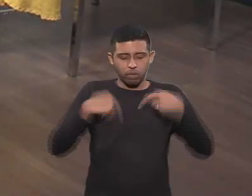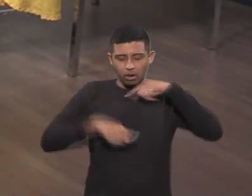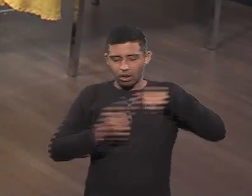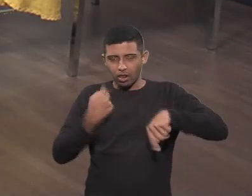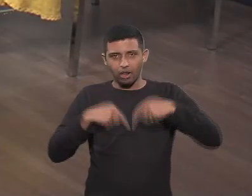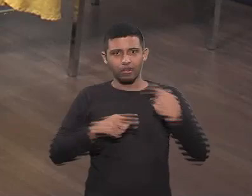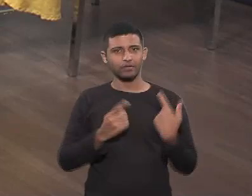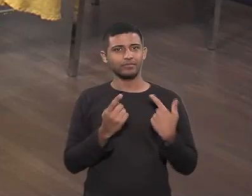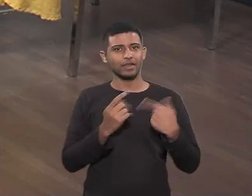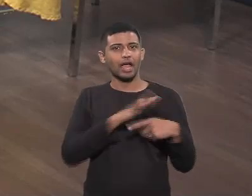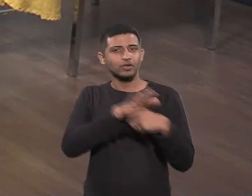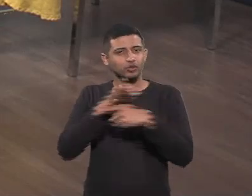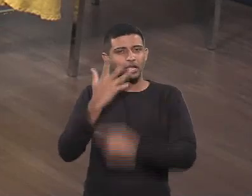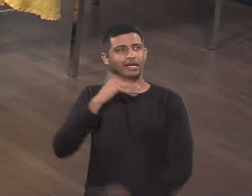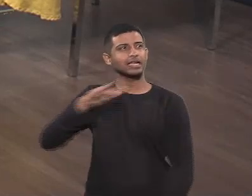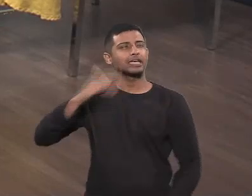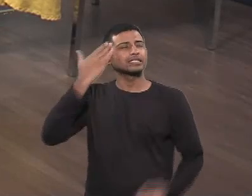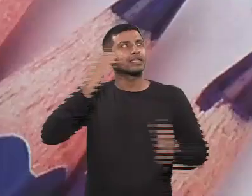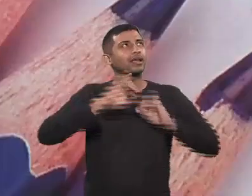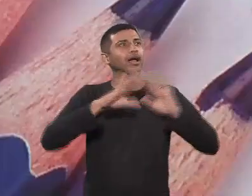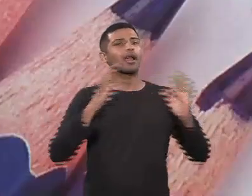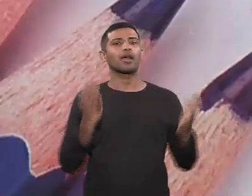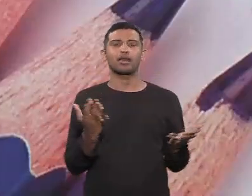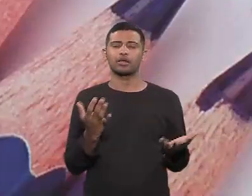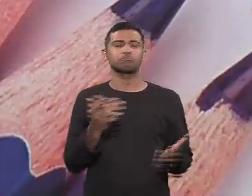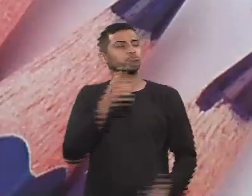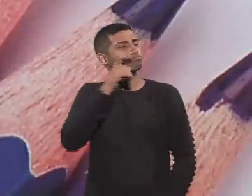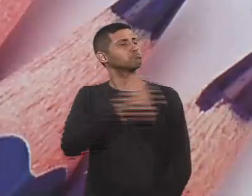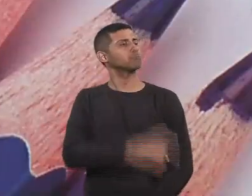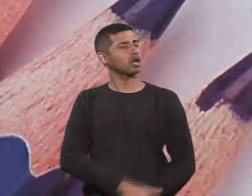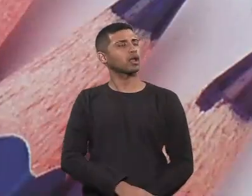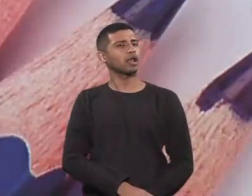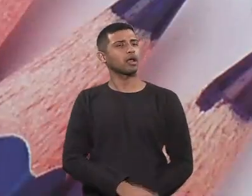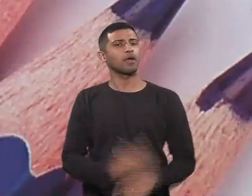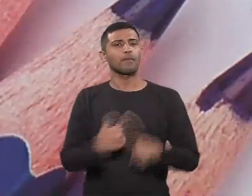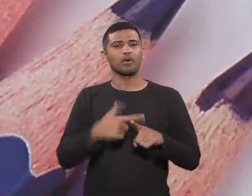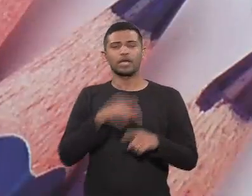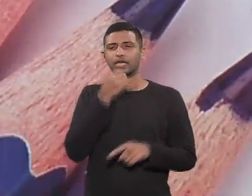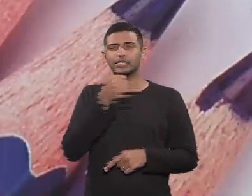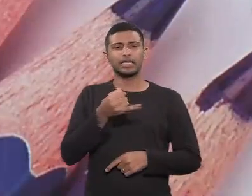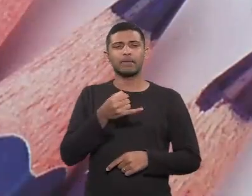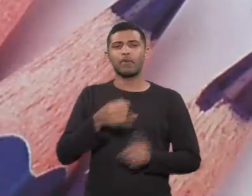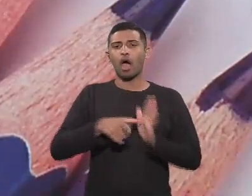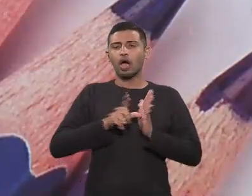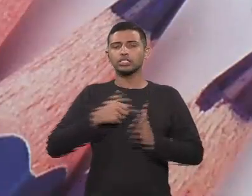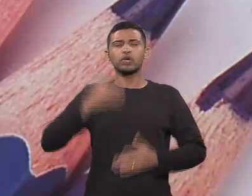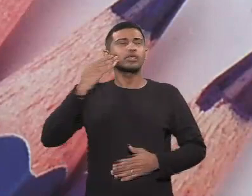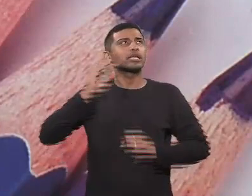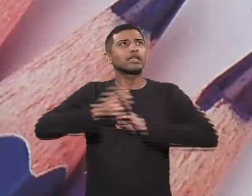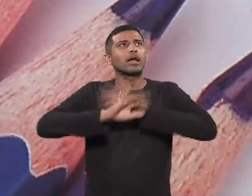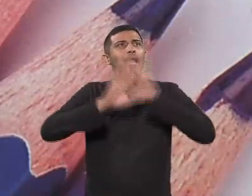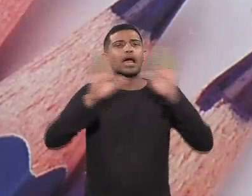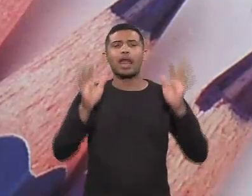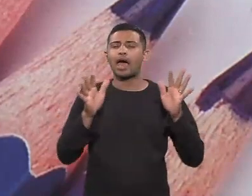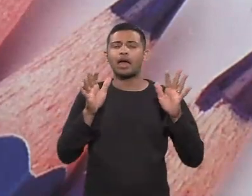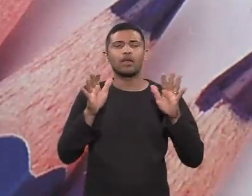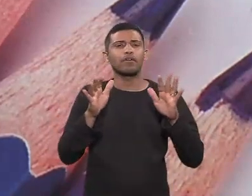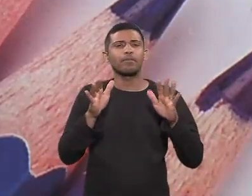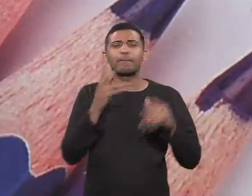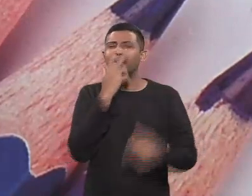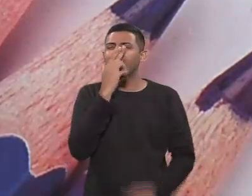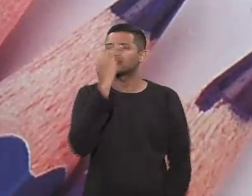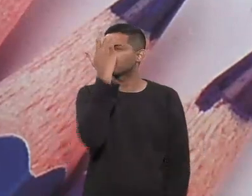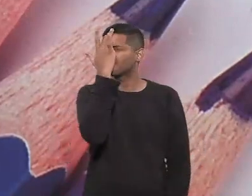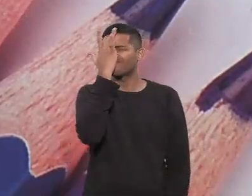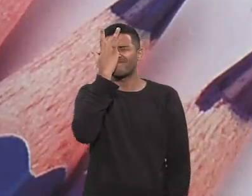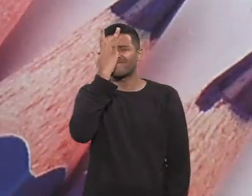isso um pouco na linguagem das crianças. E é tão interessante, porque quando a gente entende uma condição, quando a gente entende qualquer coisa, fica mais